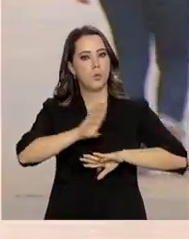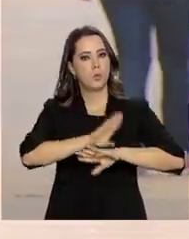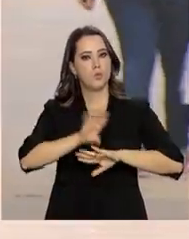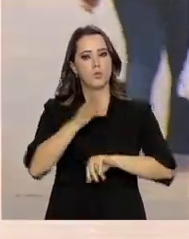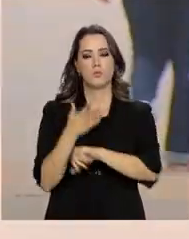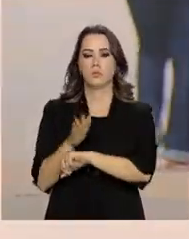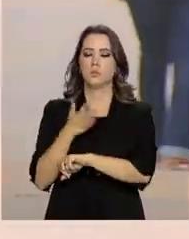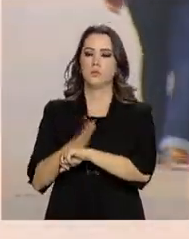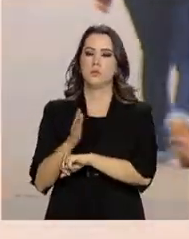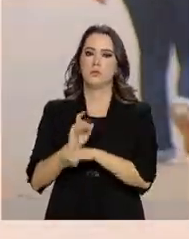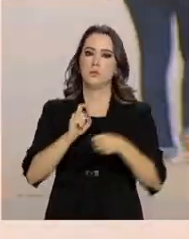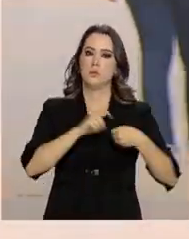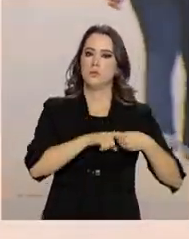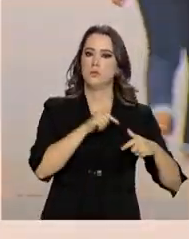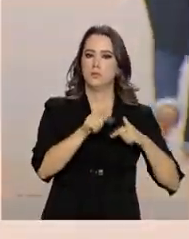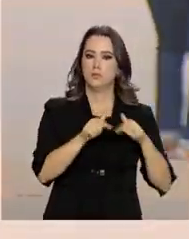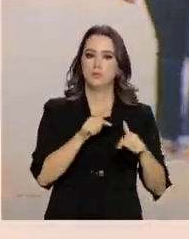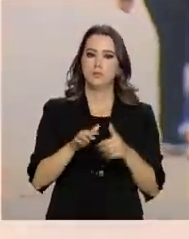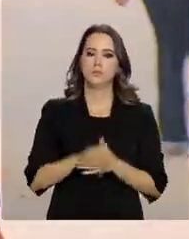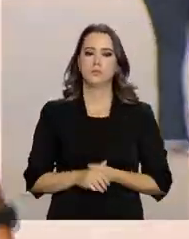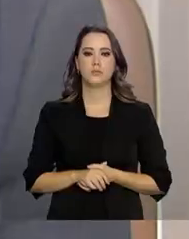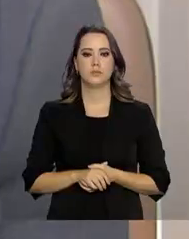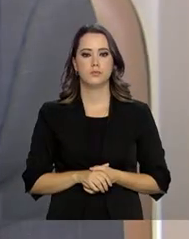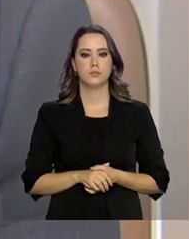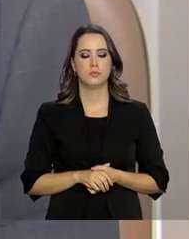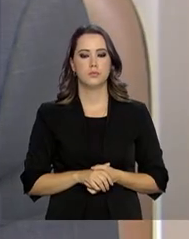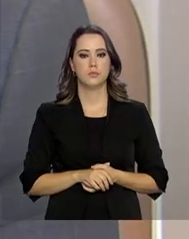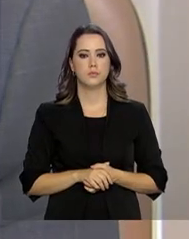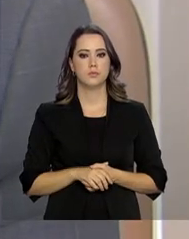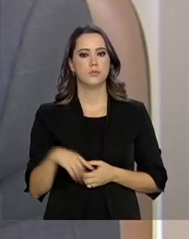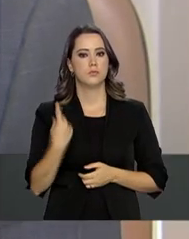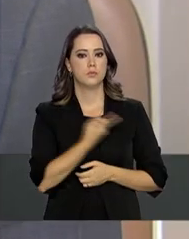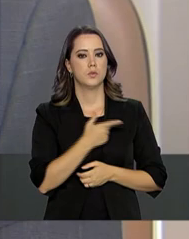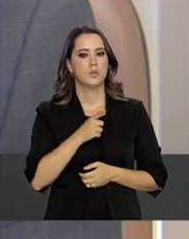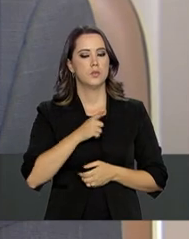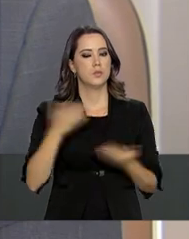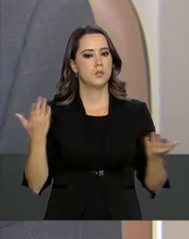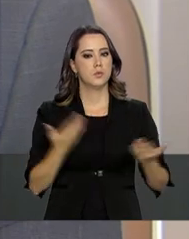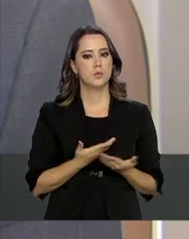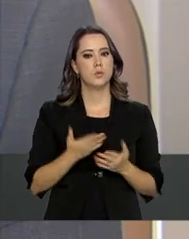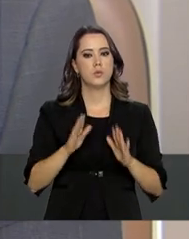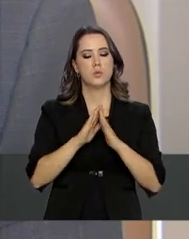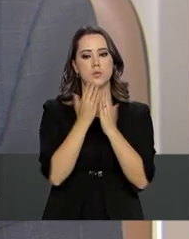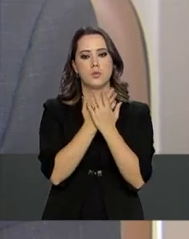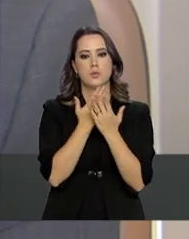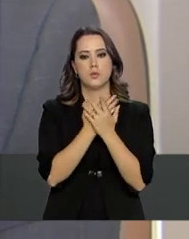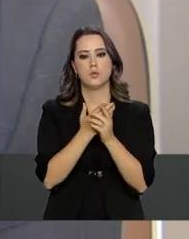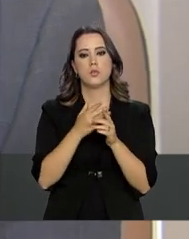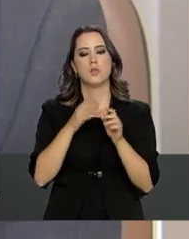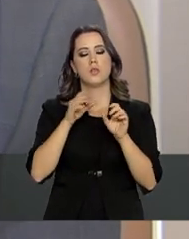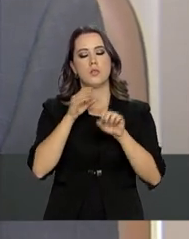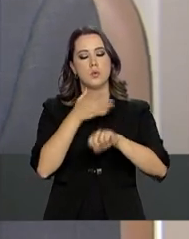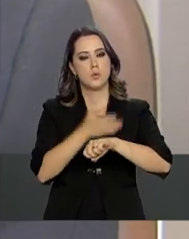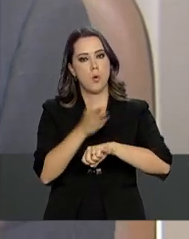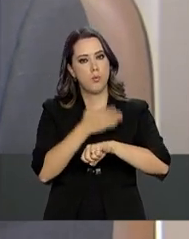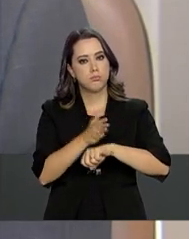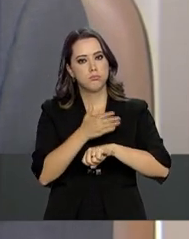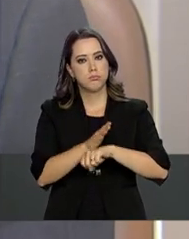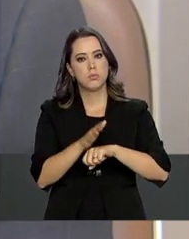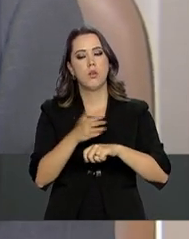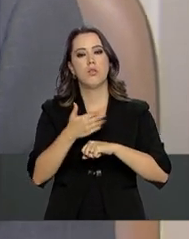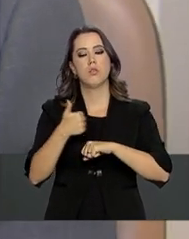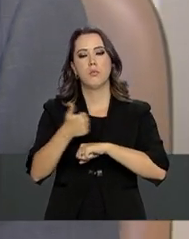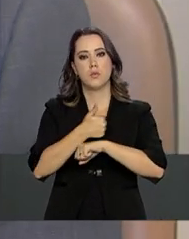para voltar ao mercado de trabalho nós temos hoje a escola do trabalhador que oferece cursos de qualificação e os